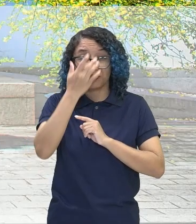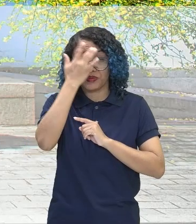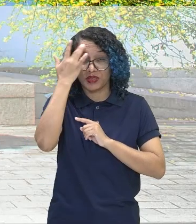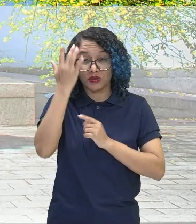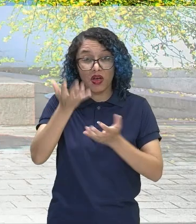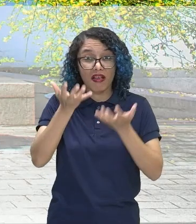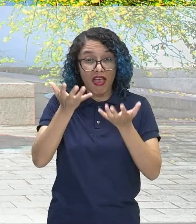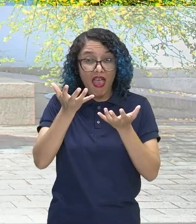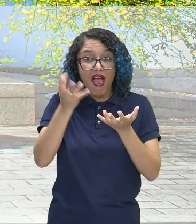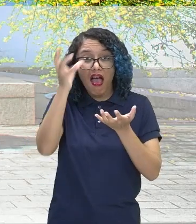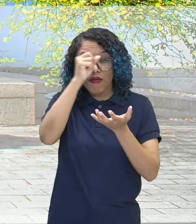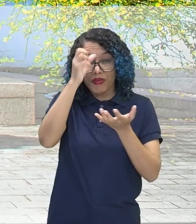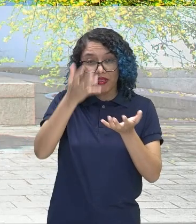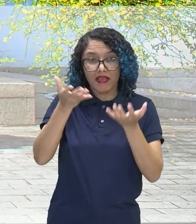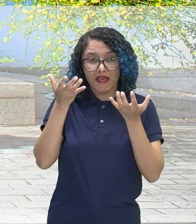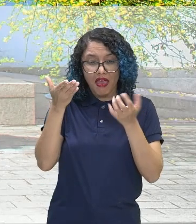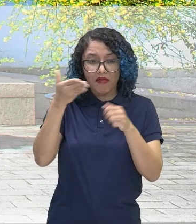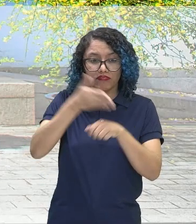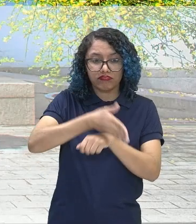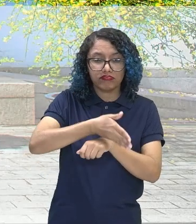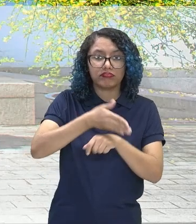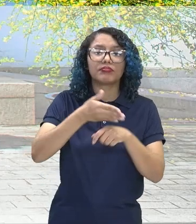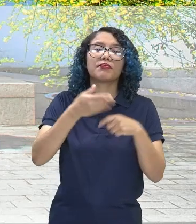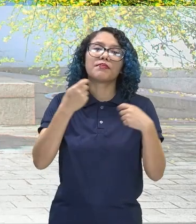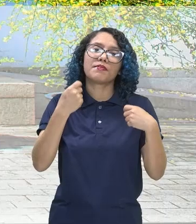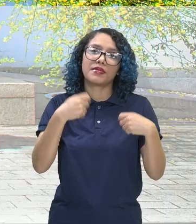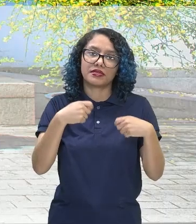ali a praticar o Kung Fu, eles podem